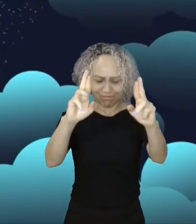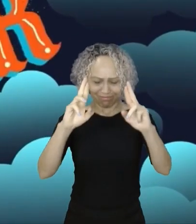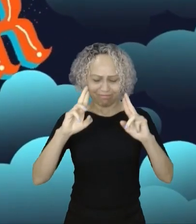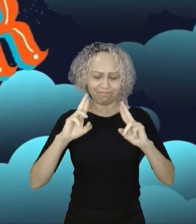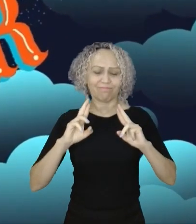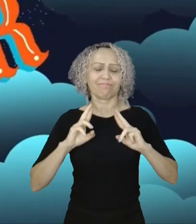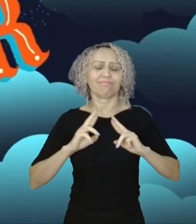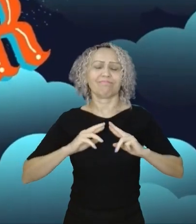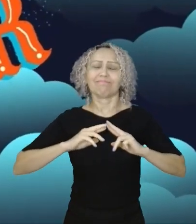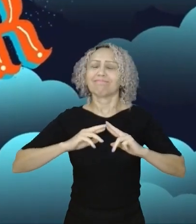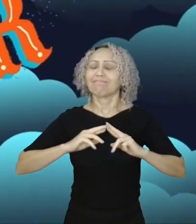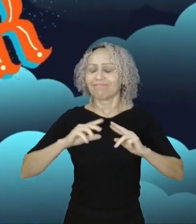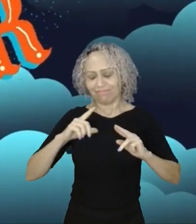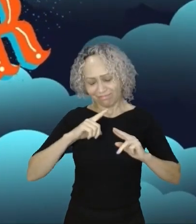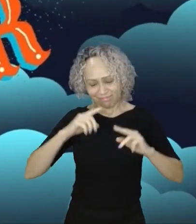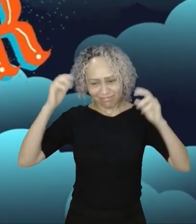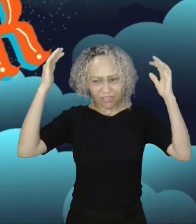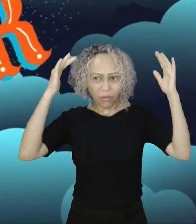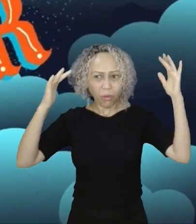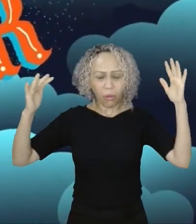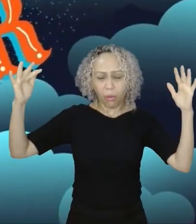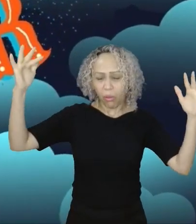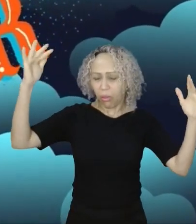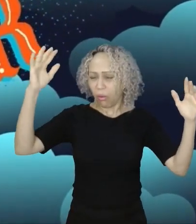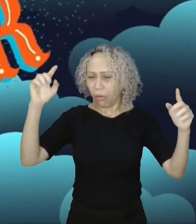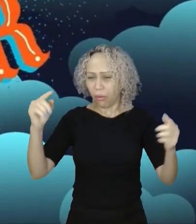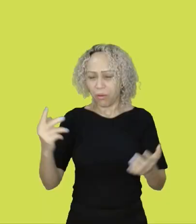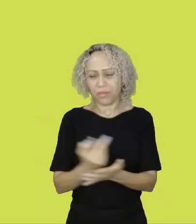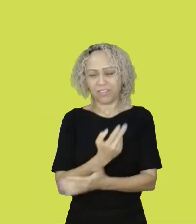tenho sonhos pra viver.